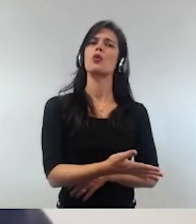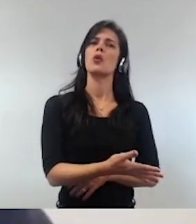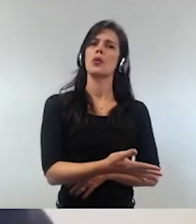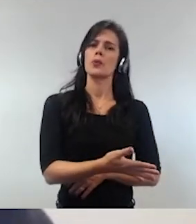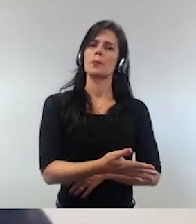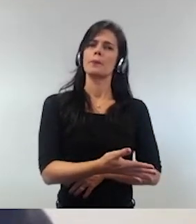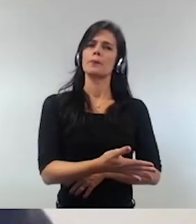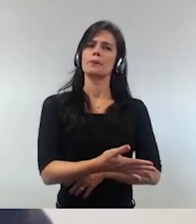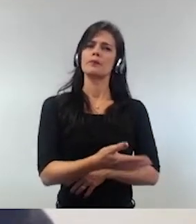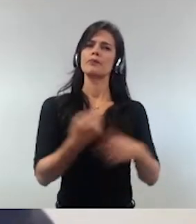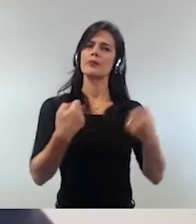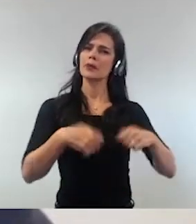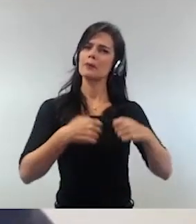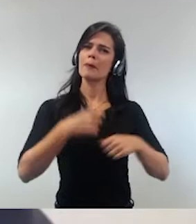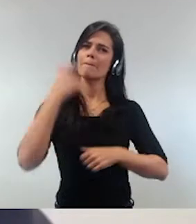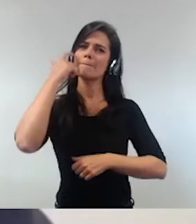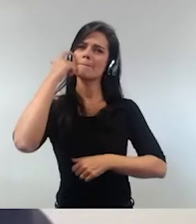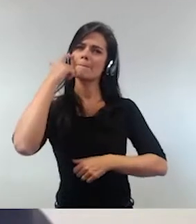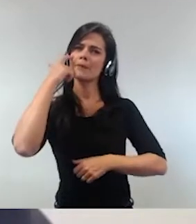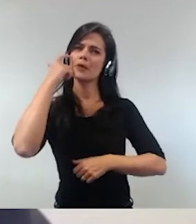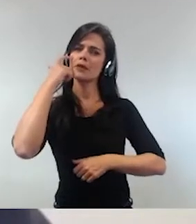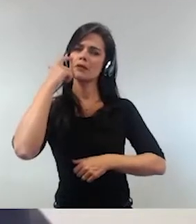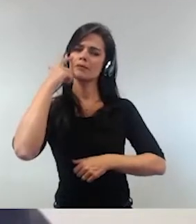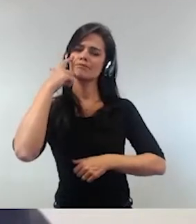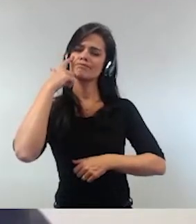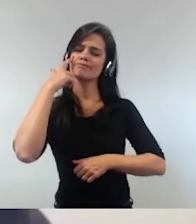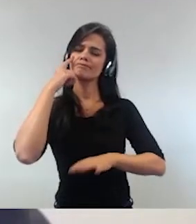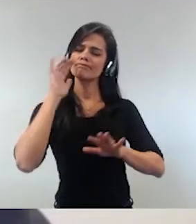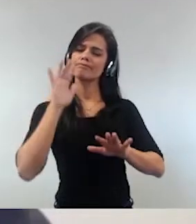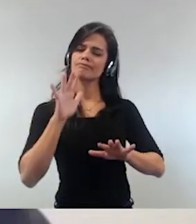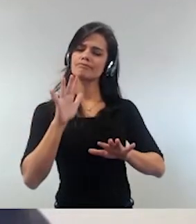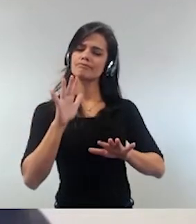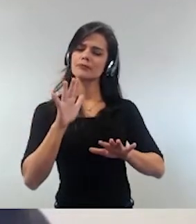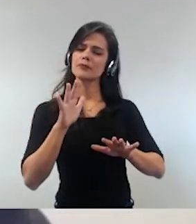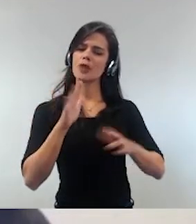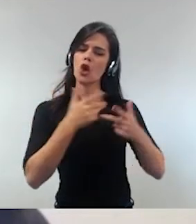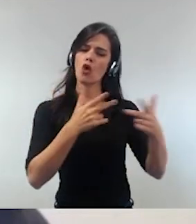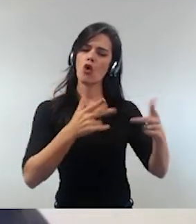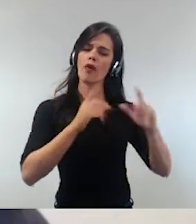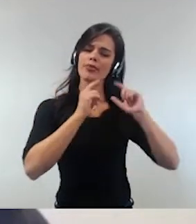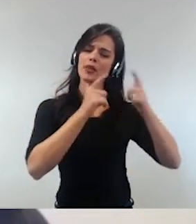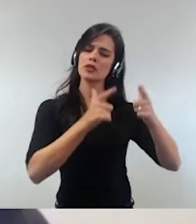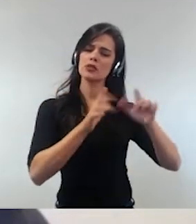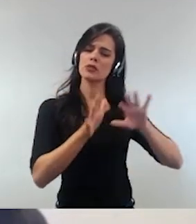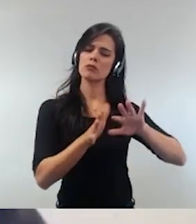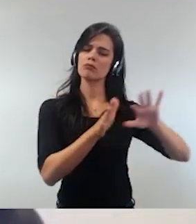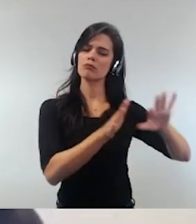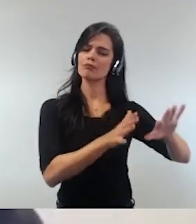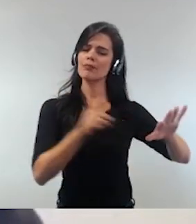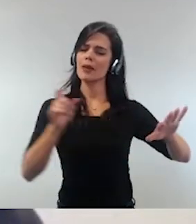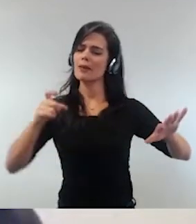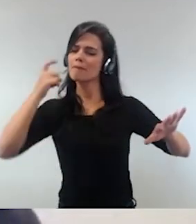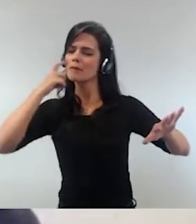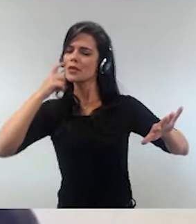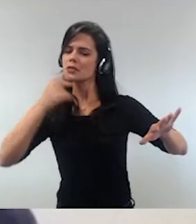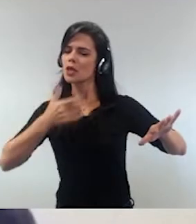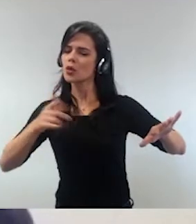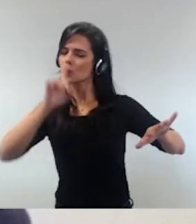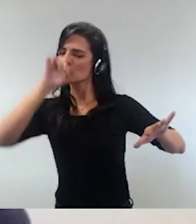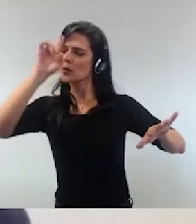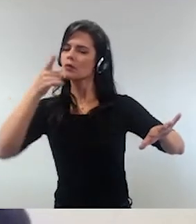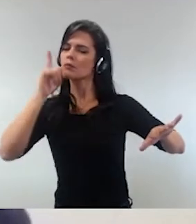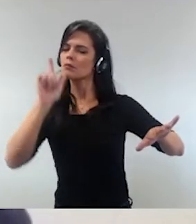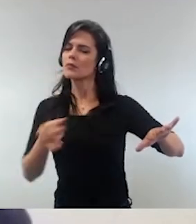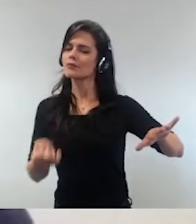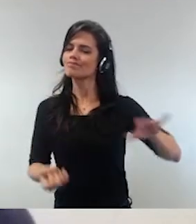que realmente pensar um pouco fora da caixa para ampliar este campo